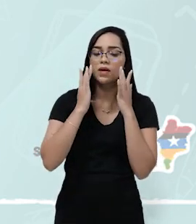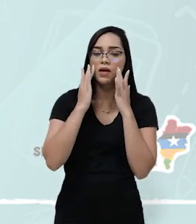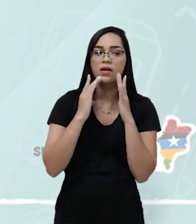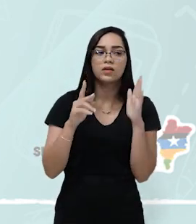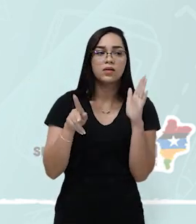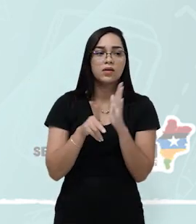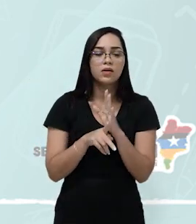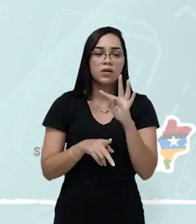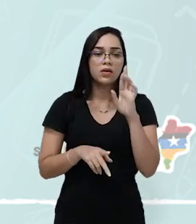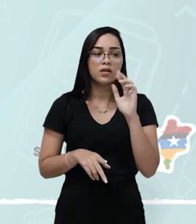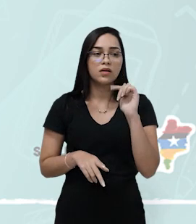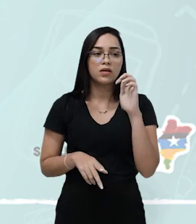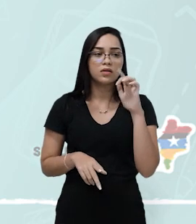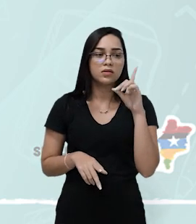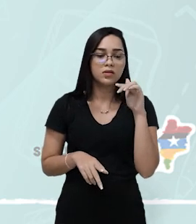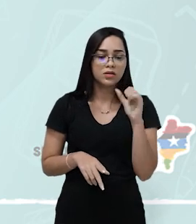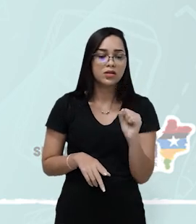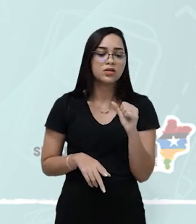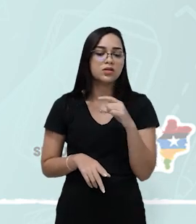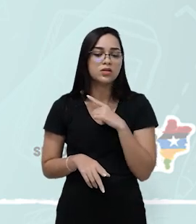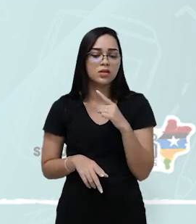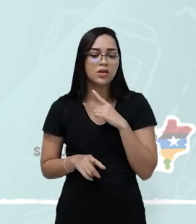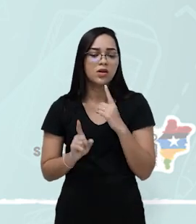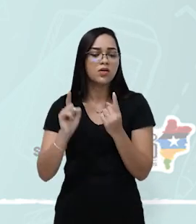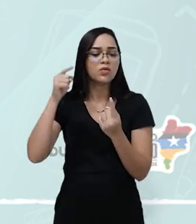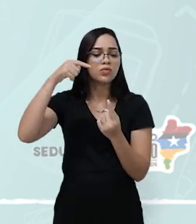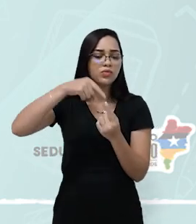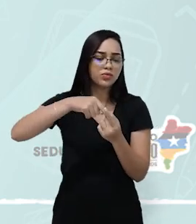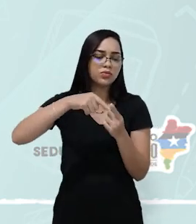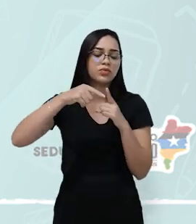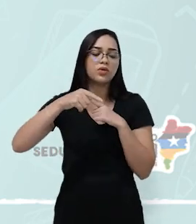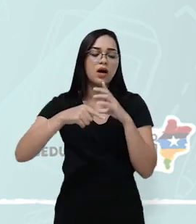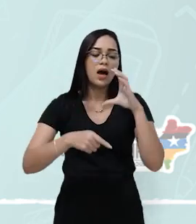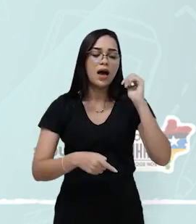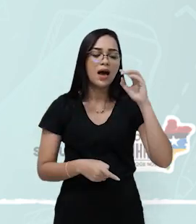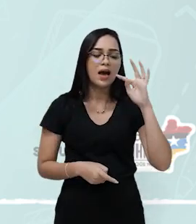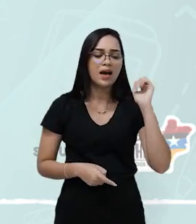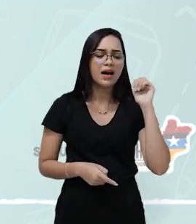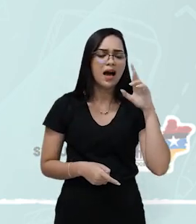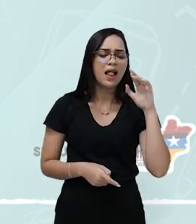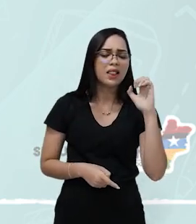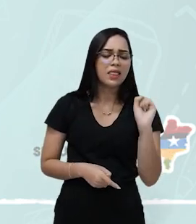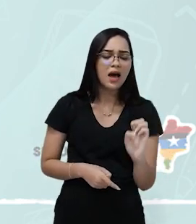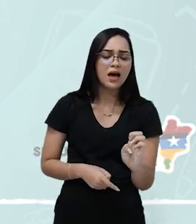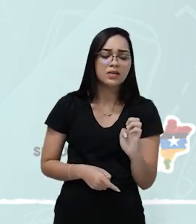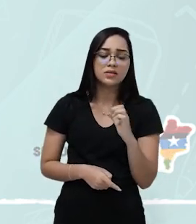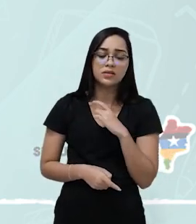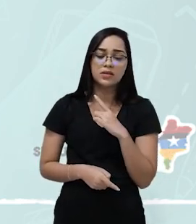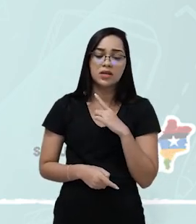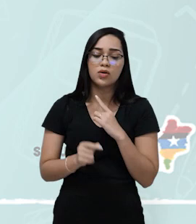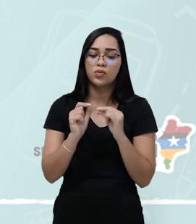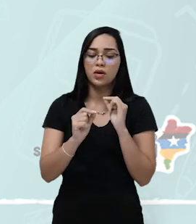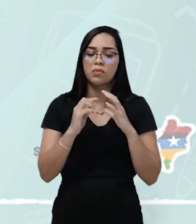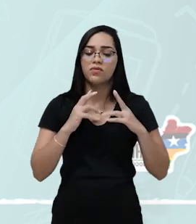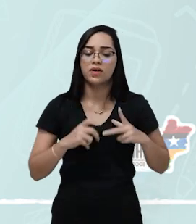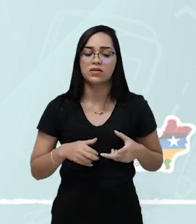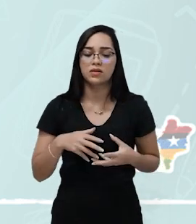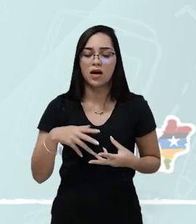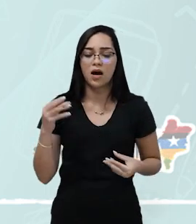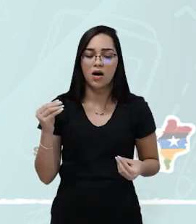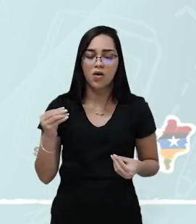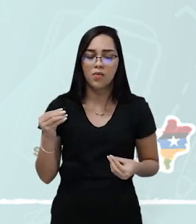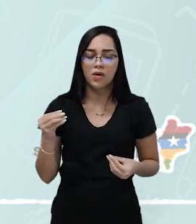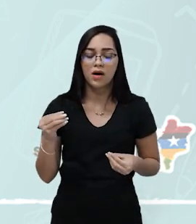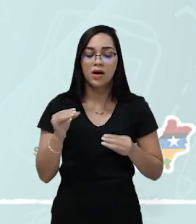especial as tragédias, cujo intuito era conduzir os espectadores a cartaz, que é uma espécie de purificação